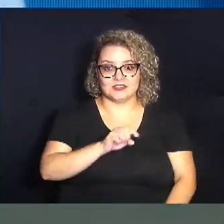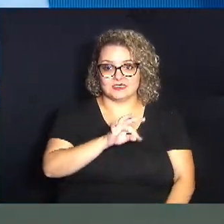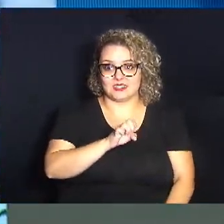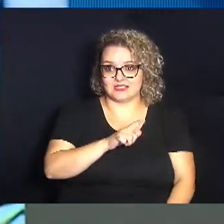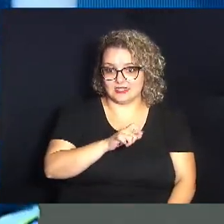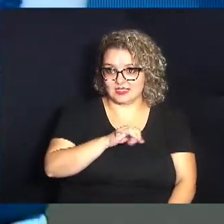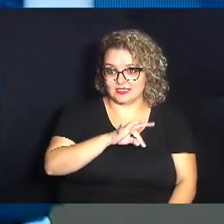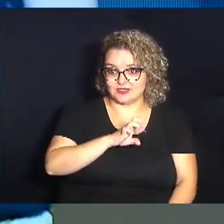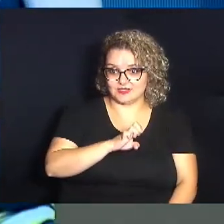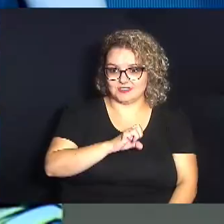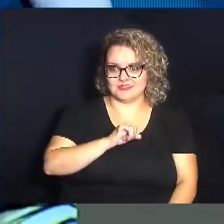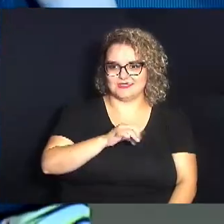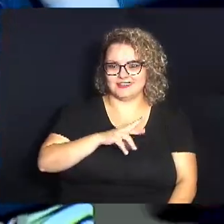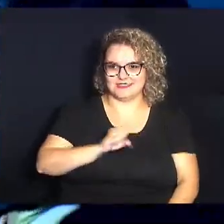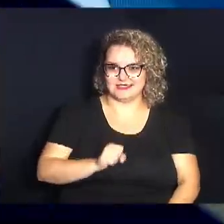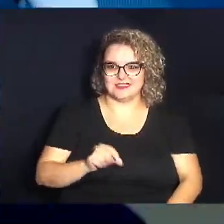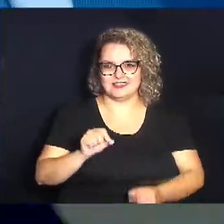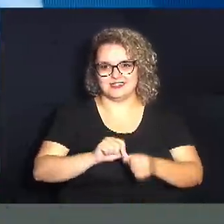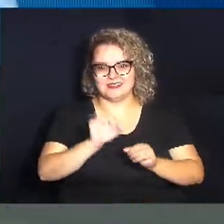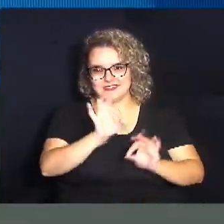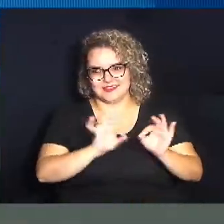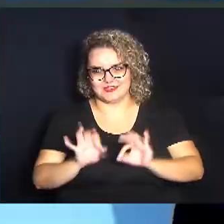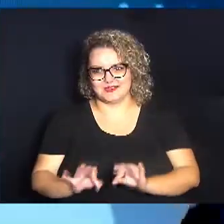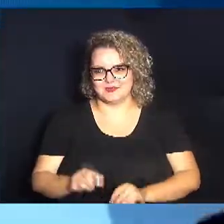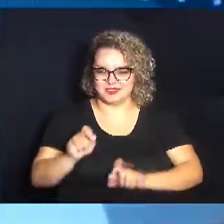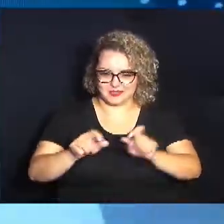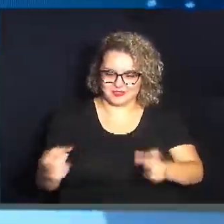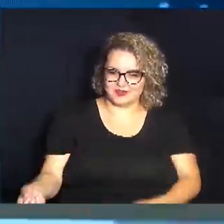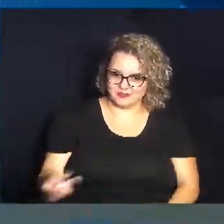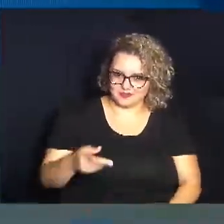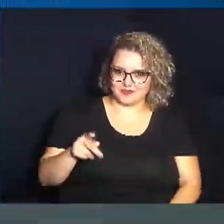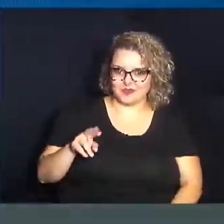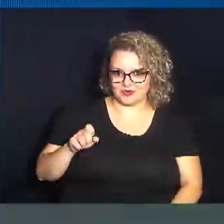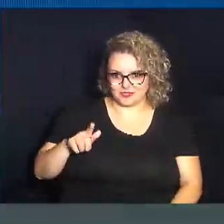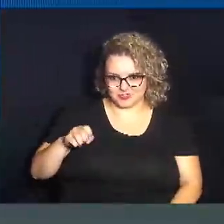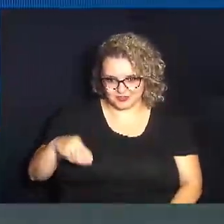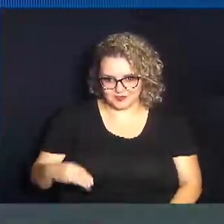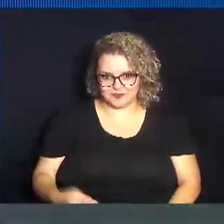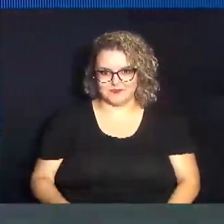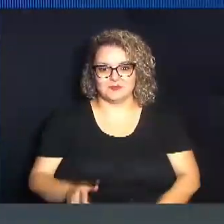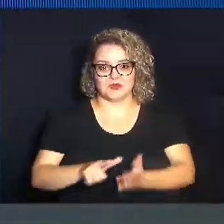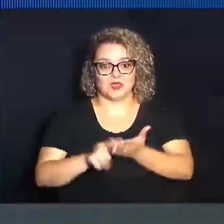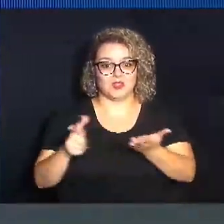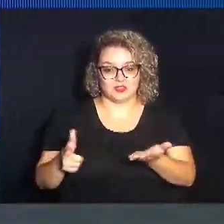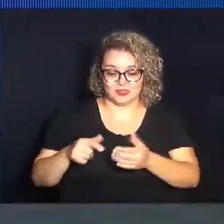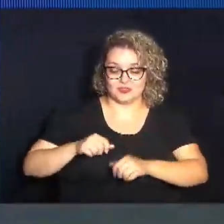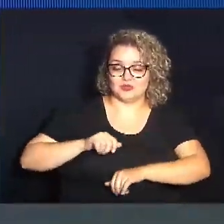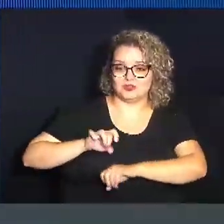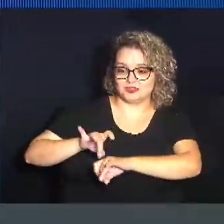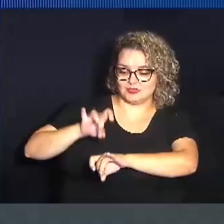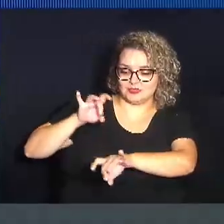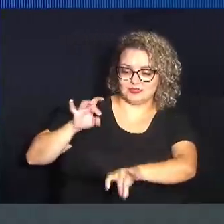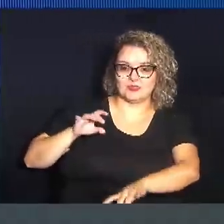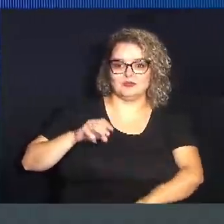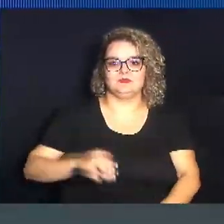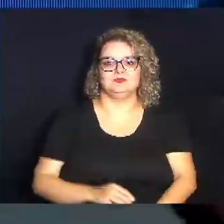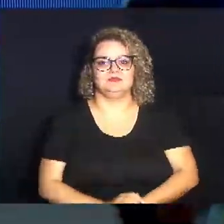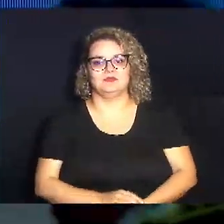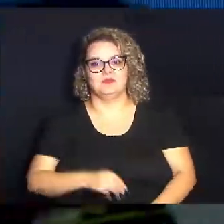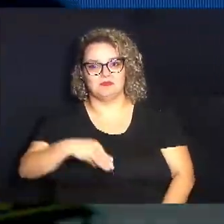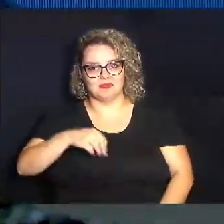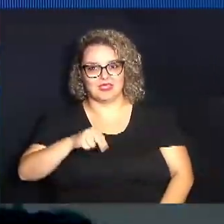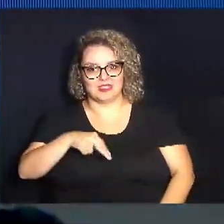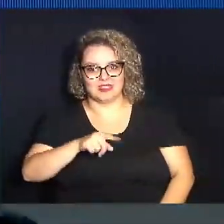Íris, feito pelo projeto Gente Nova, o Progen. Na categoria Jornalismo Online, Adriana Vilar de Menezes venceu com a matéria